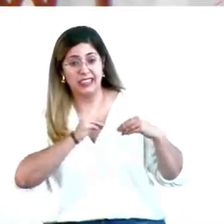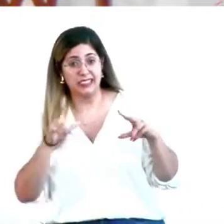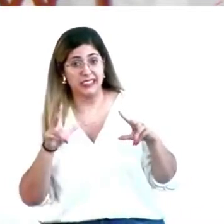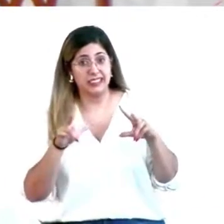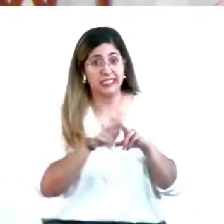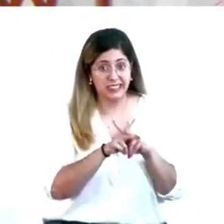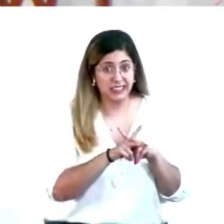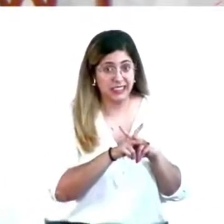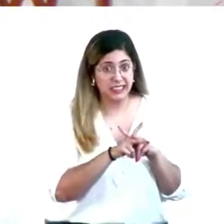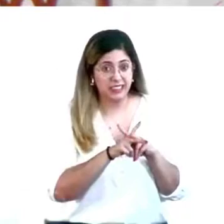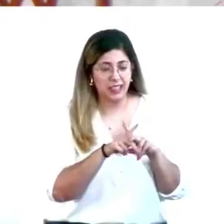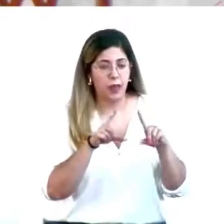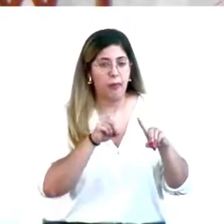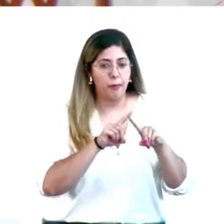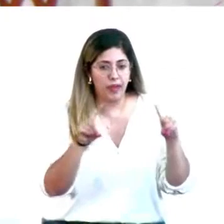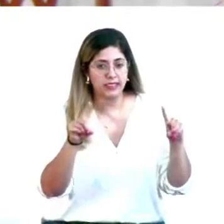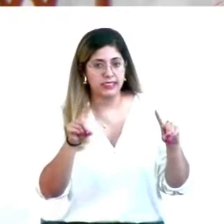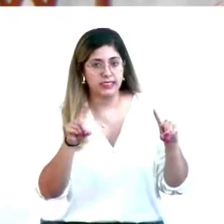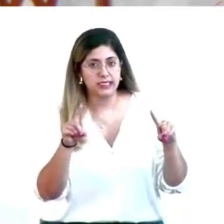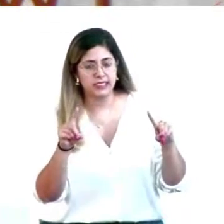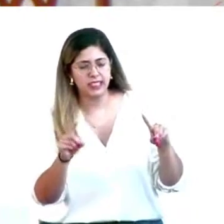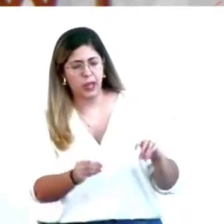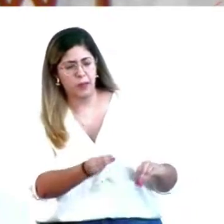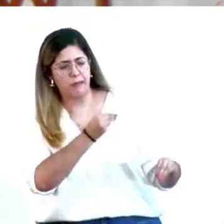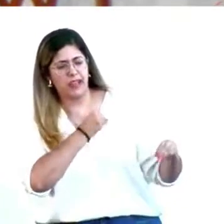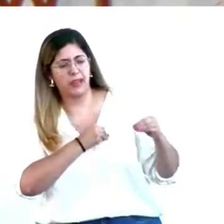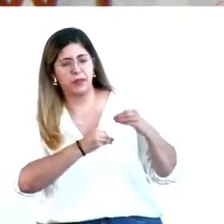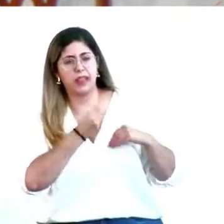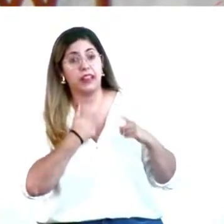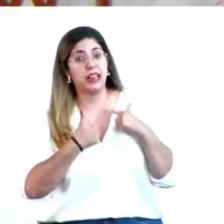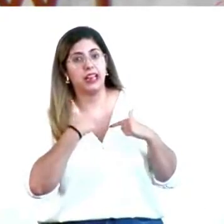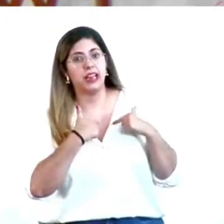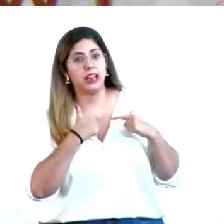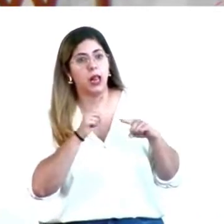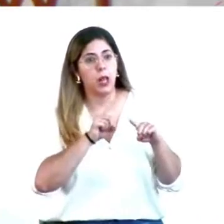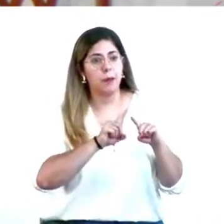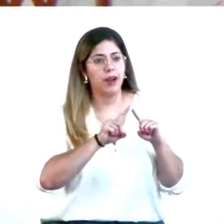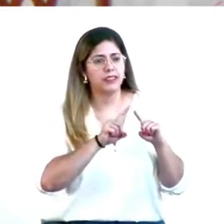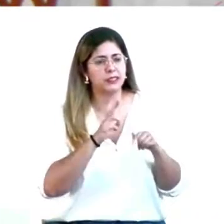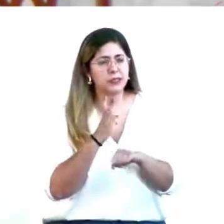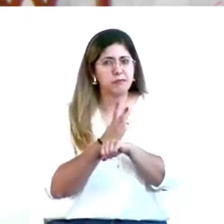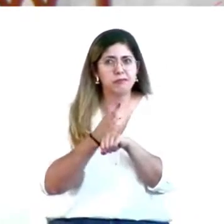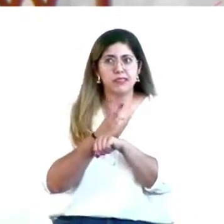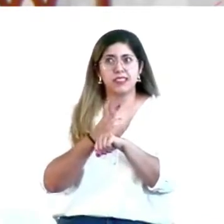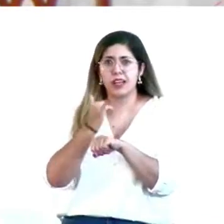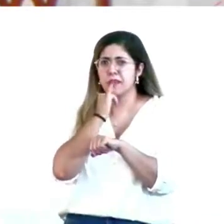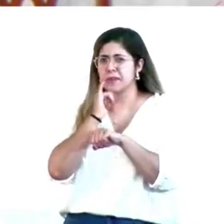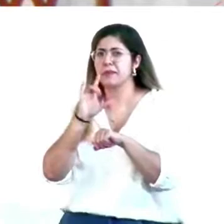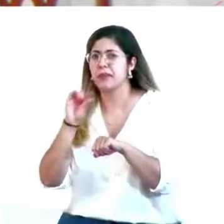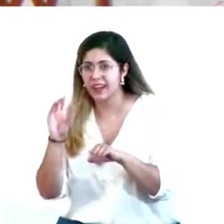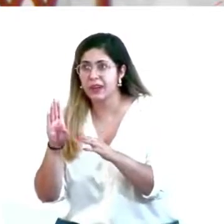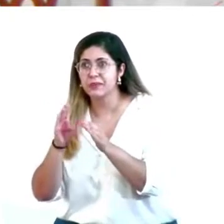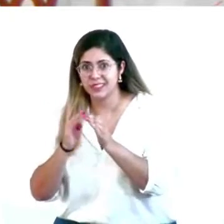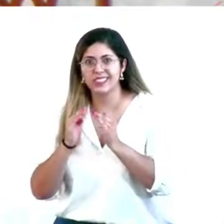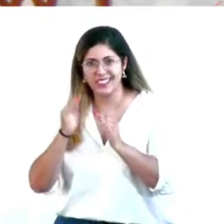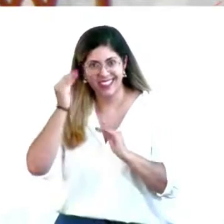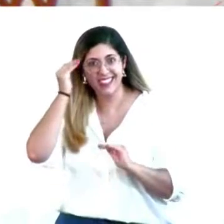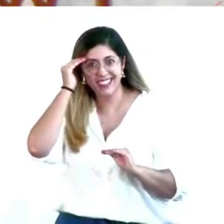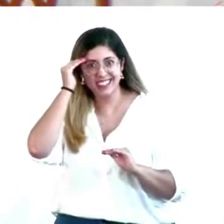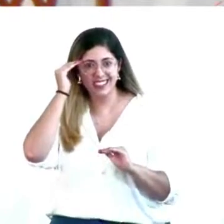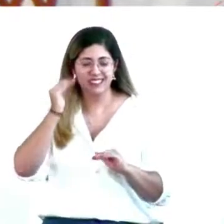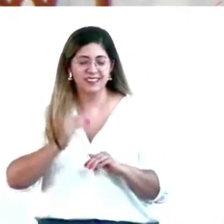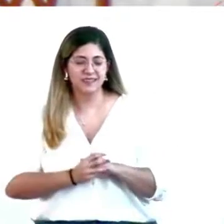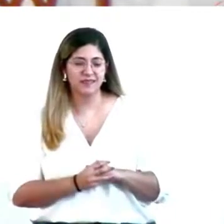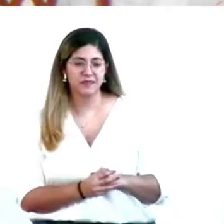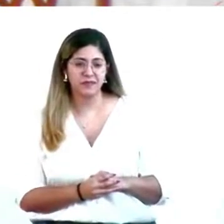atos pecaminosos, mas continuarmos no caminho da imitação, imitando a Deus. Os versos 3 e